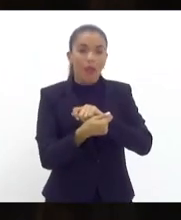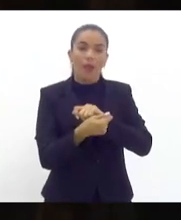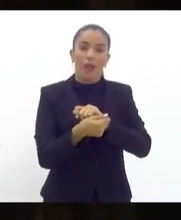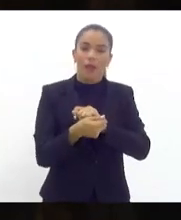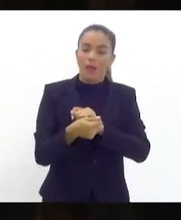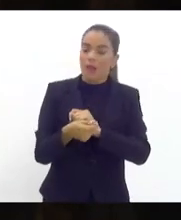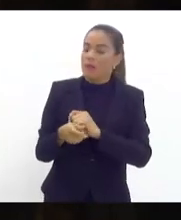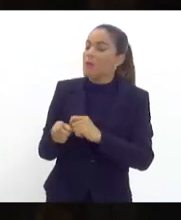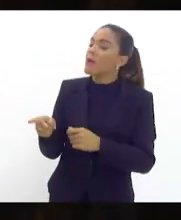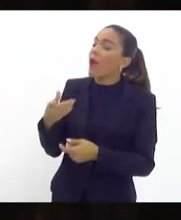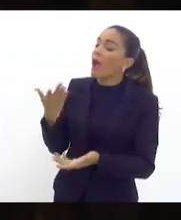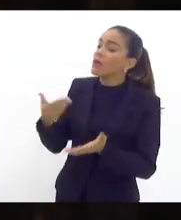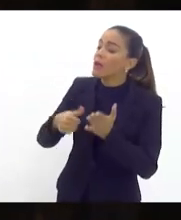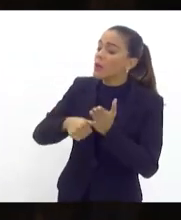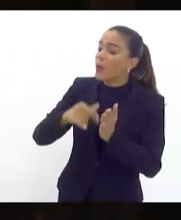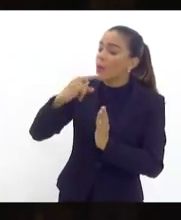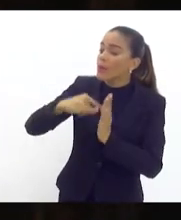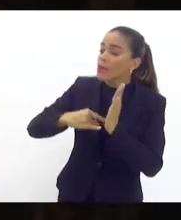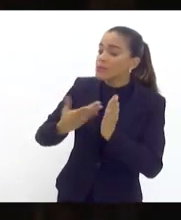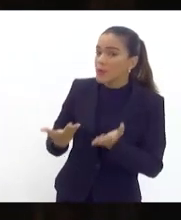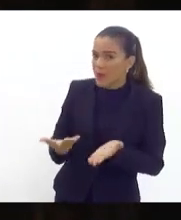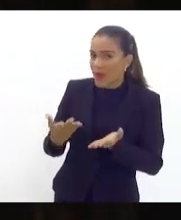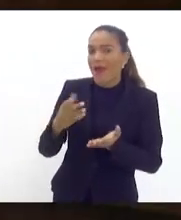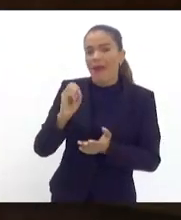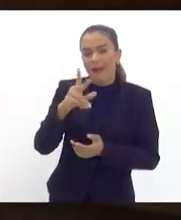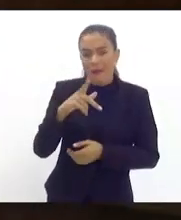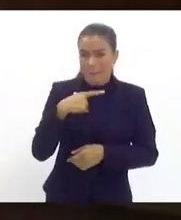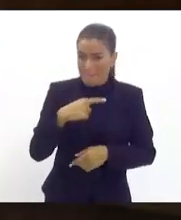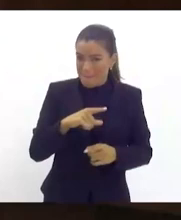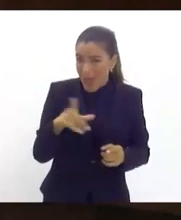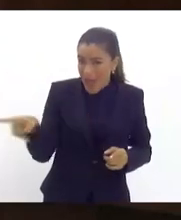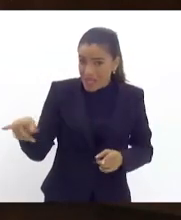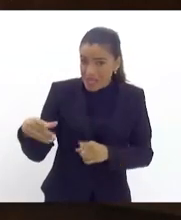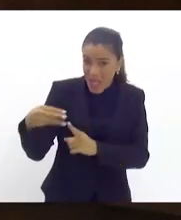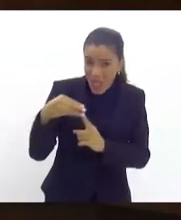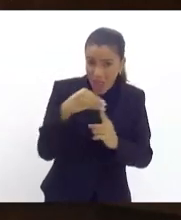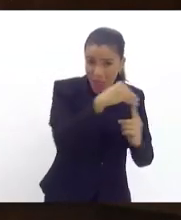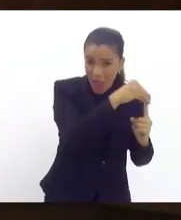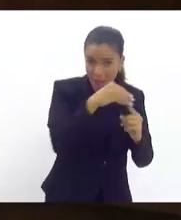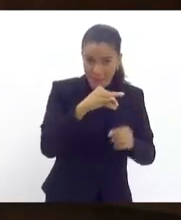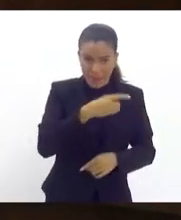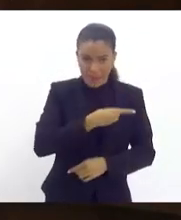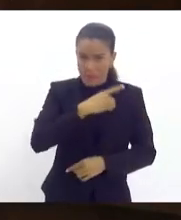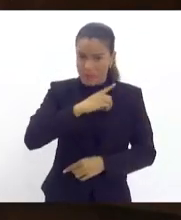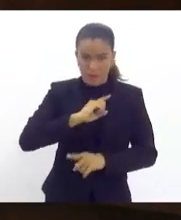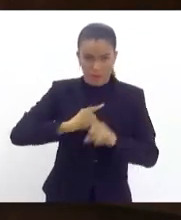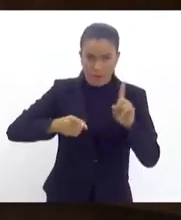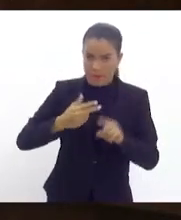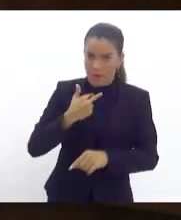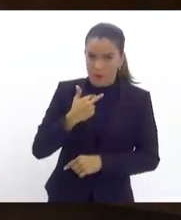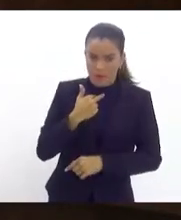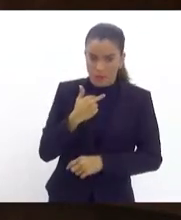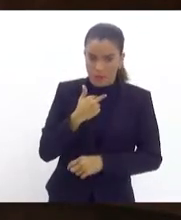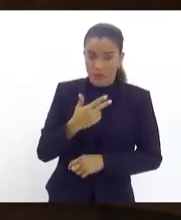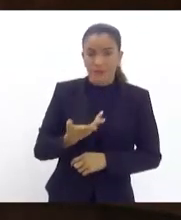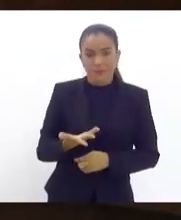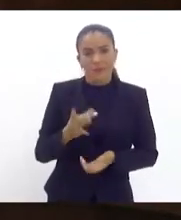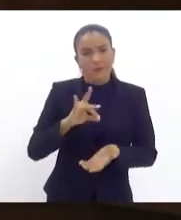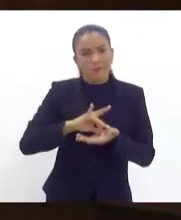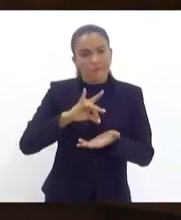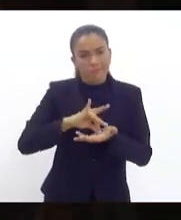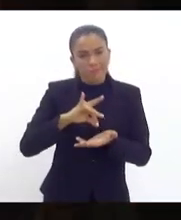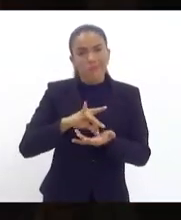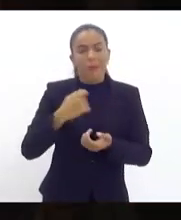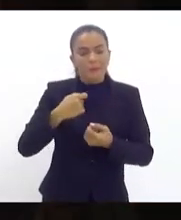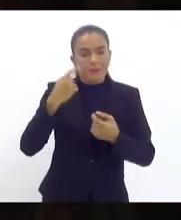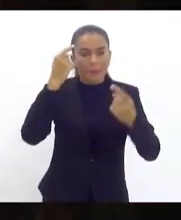abordagens pedindo documentação isso é feito mas conduzir com efetivamente sem crime nós não podemos fazer então realmente tem que ser